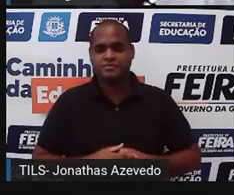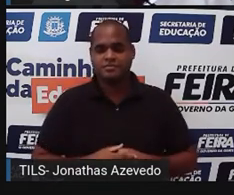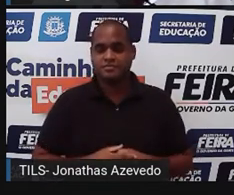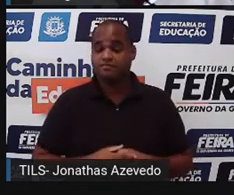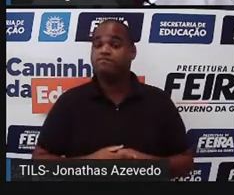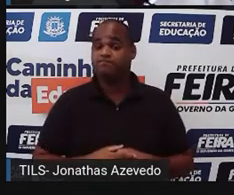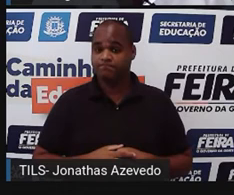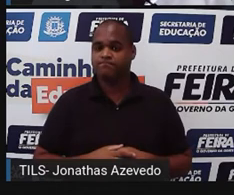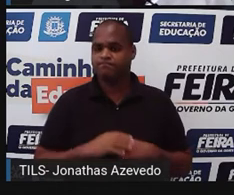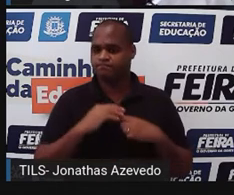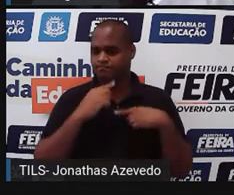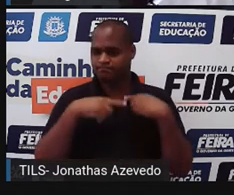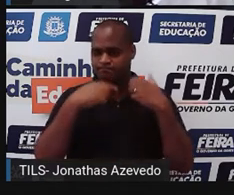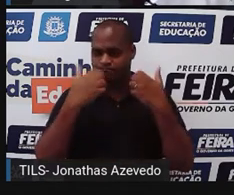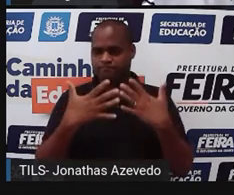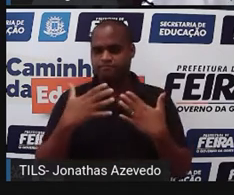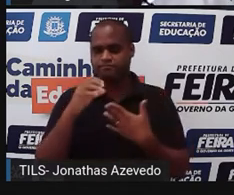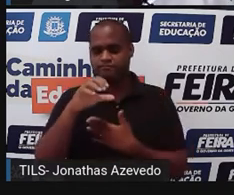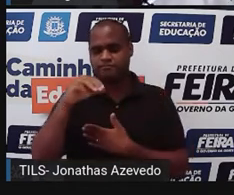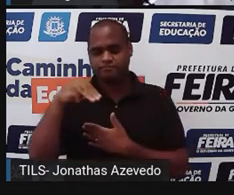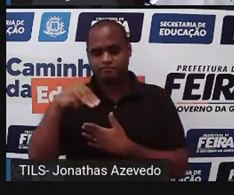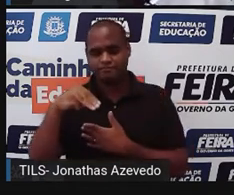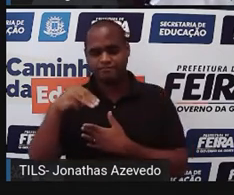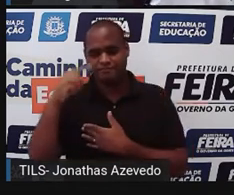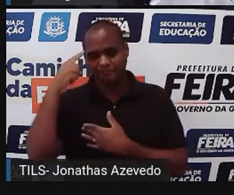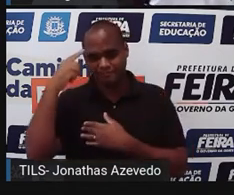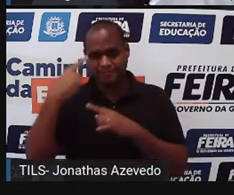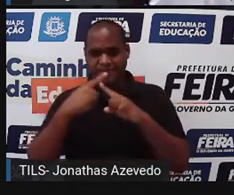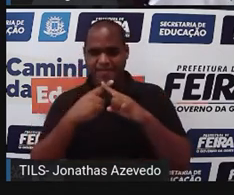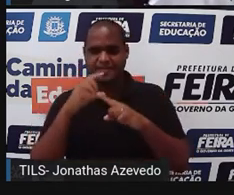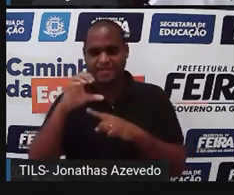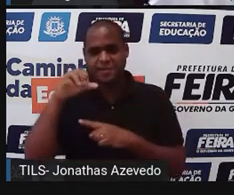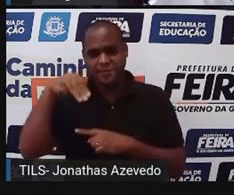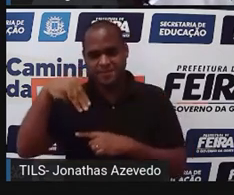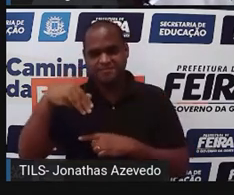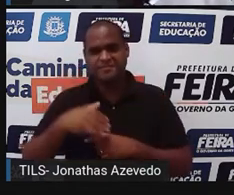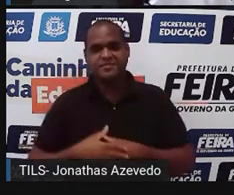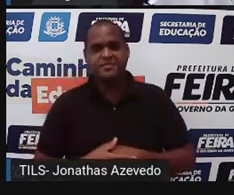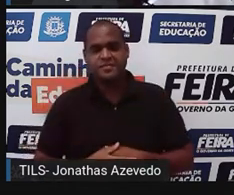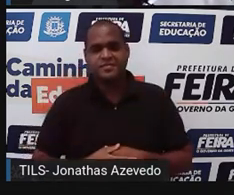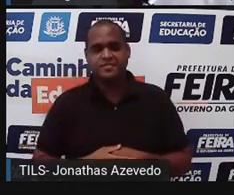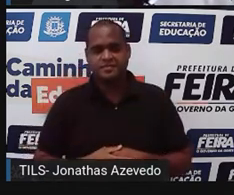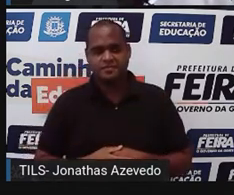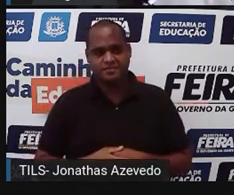bom e depois o centímetro vezes o centímetro tá bom